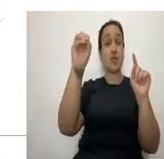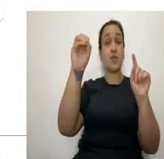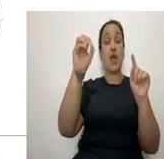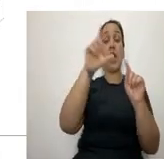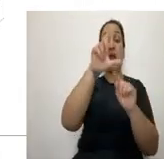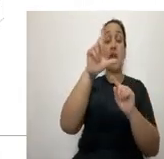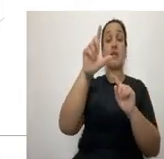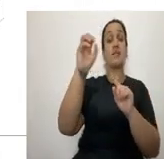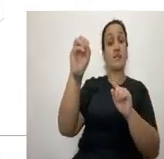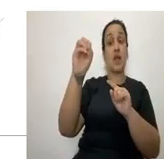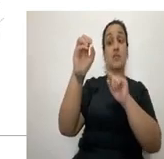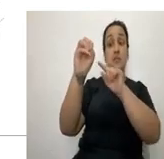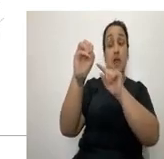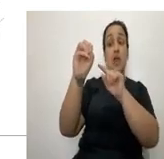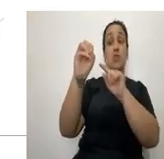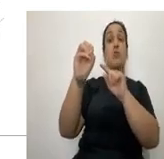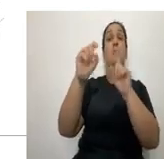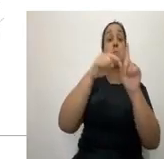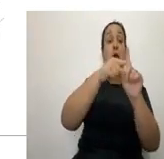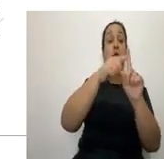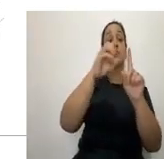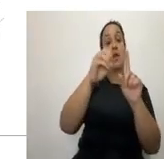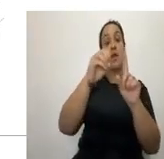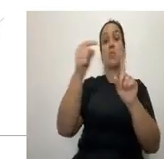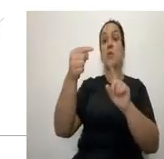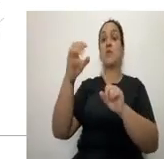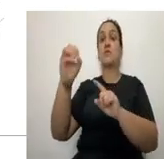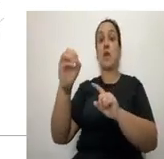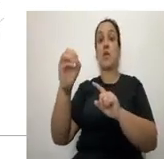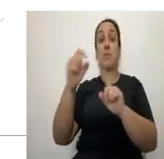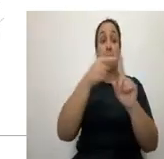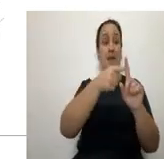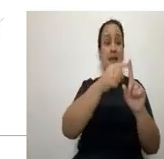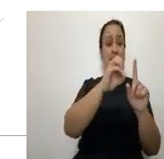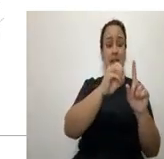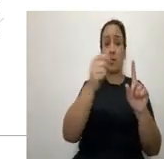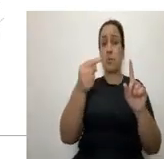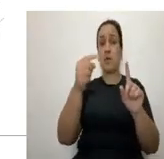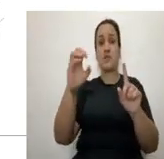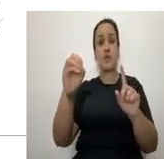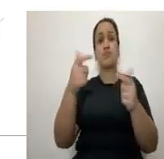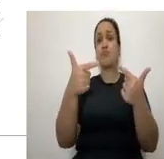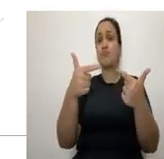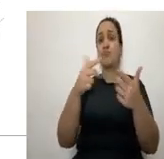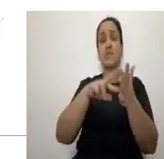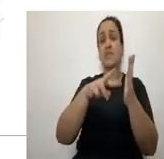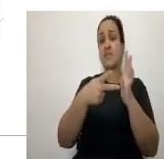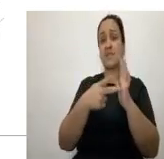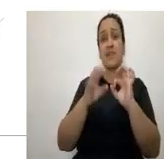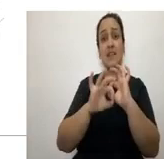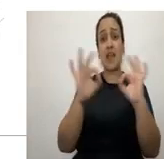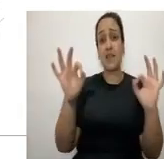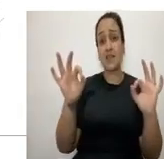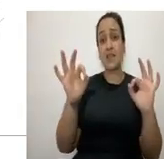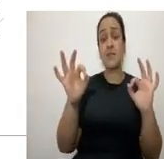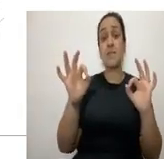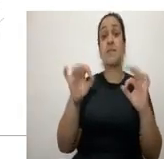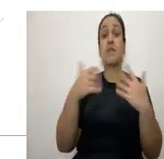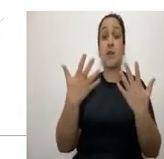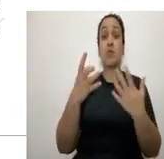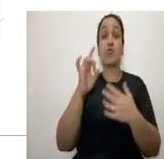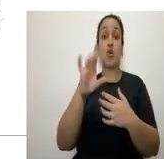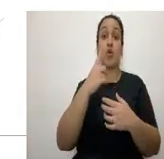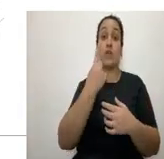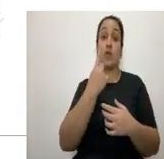Como o L é 0, eu tenho mais 0, menos 0 e 0. Como mais 0 e menos 0 não